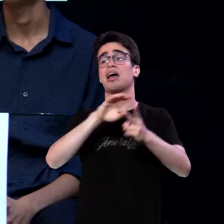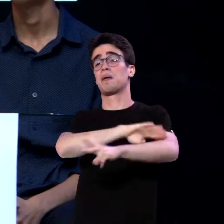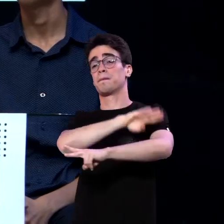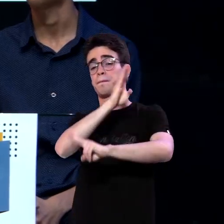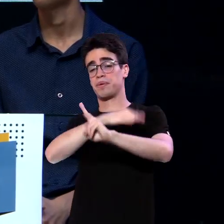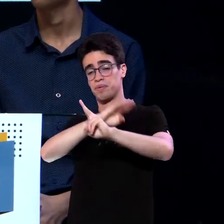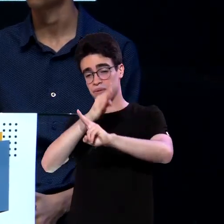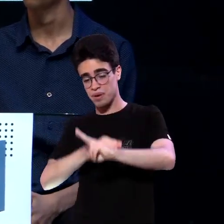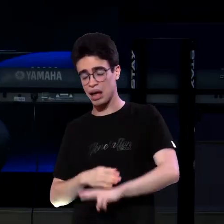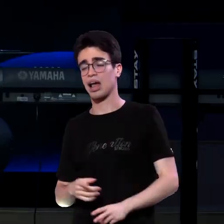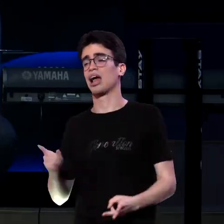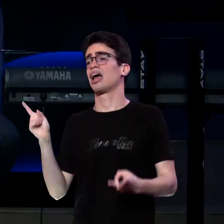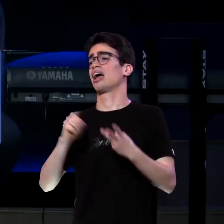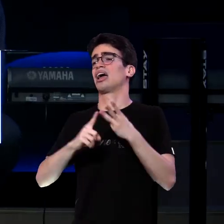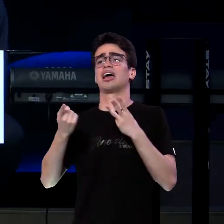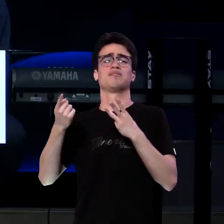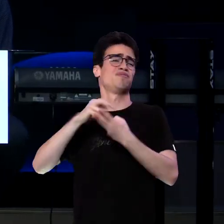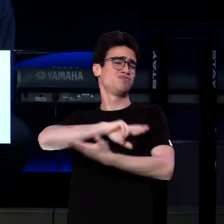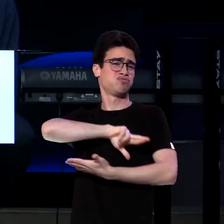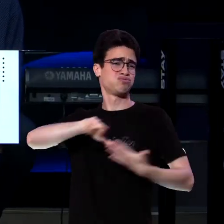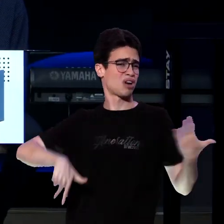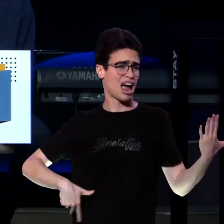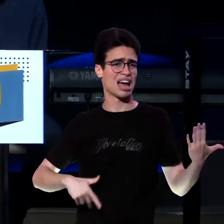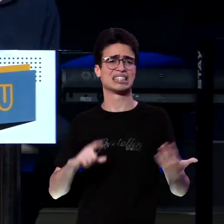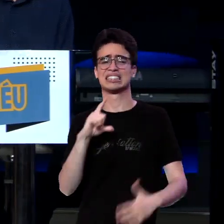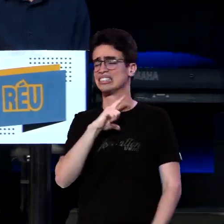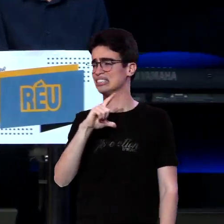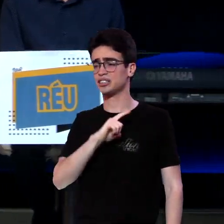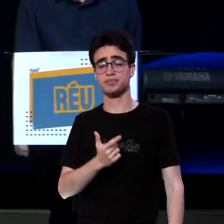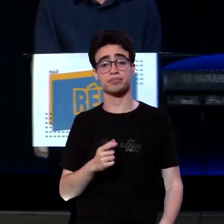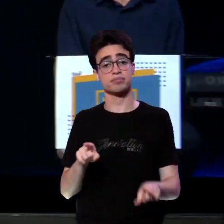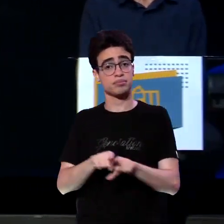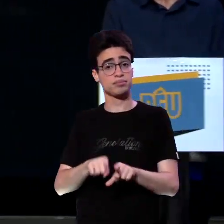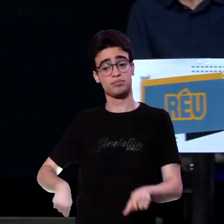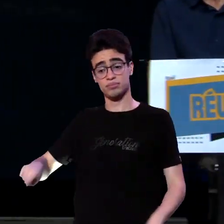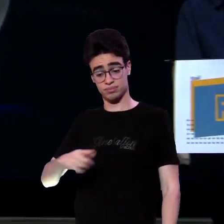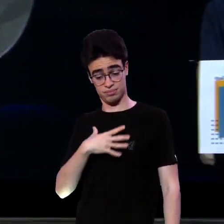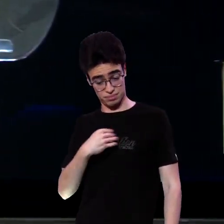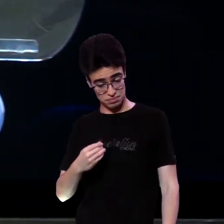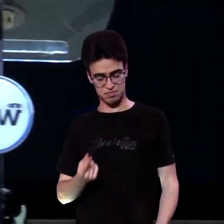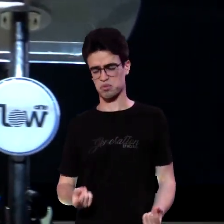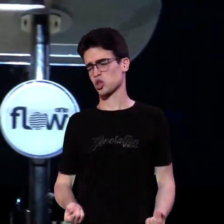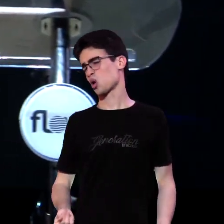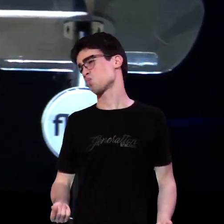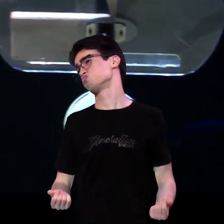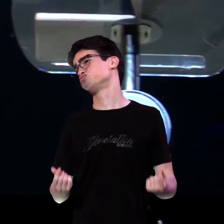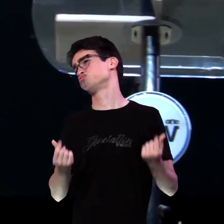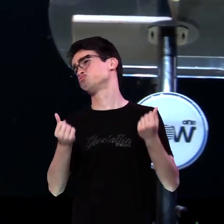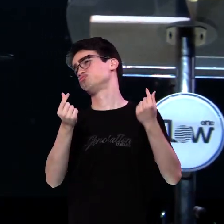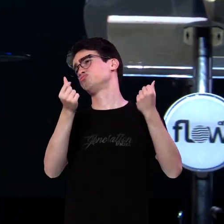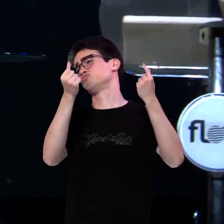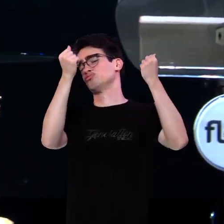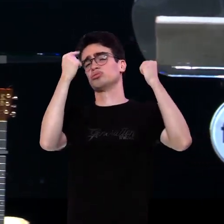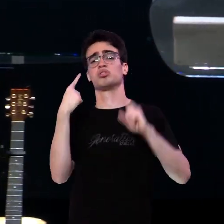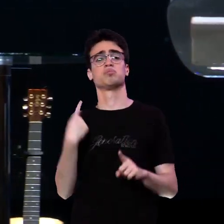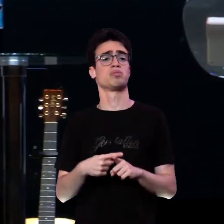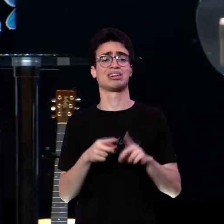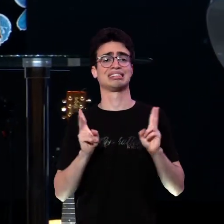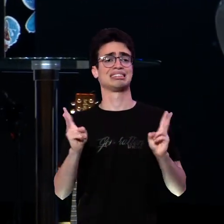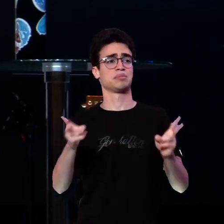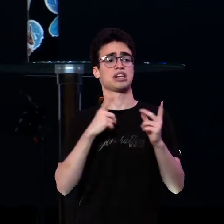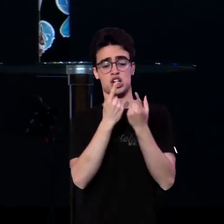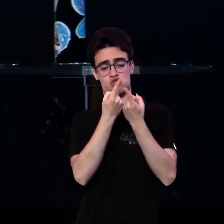muitos empregados. E os filhos dele e ele tinham tanto dinheiro que eles davam banquetes